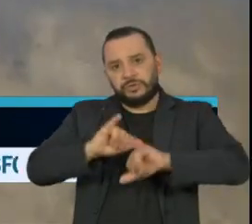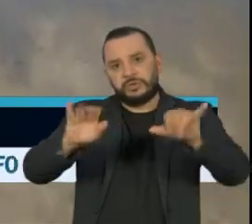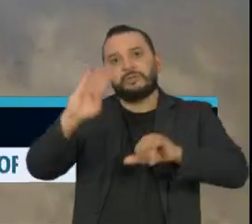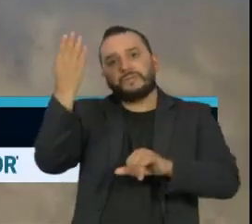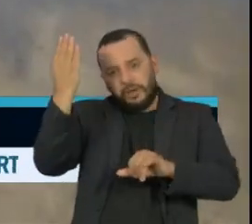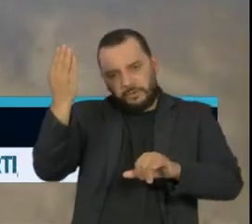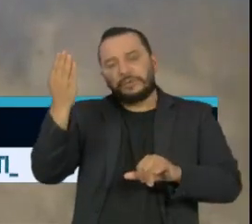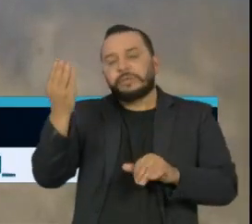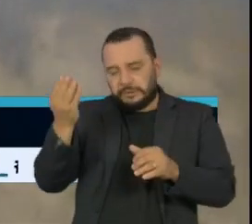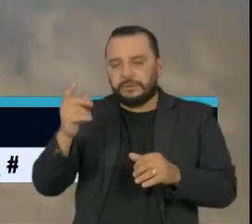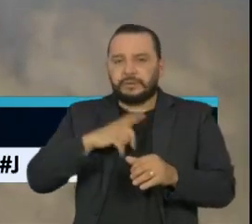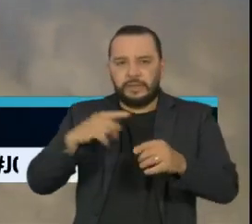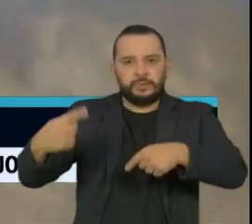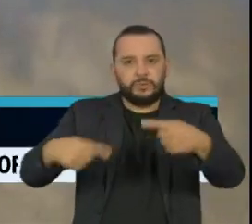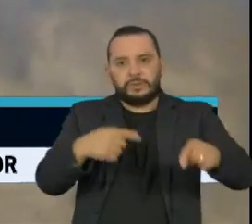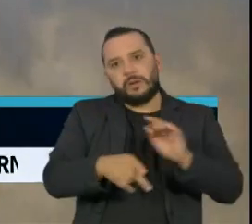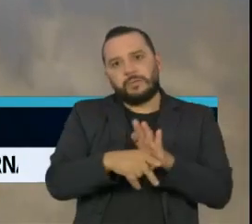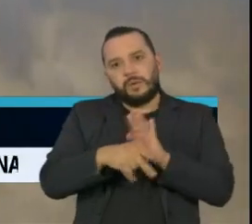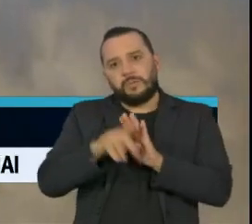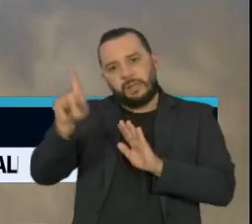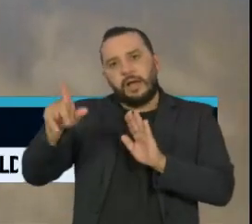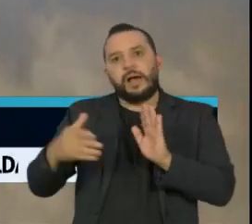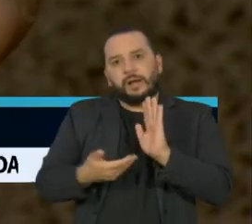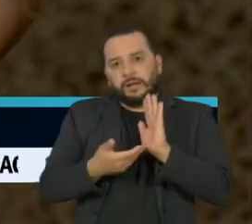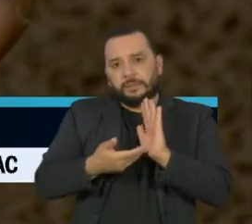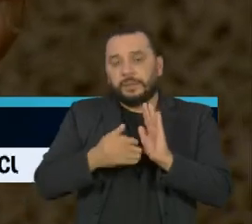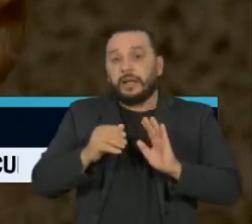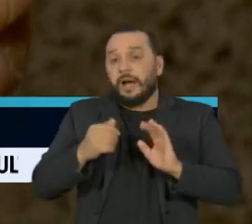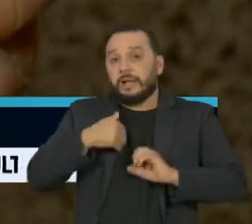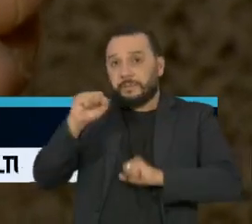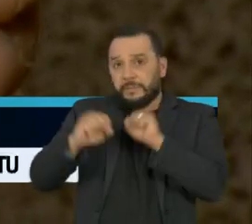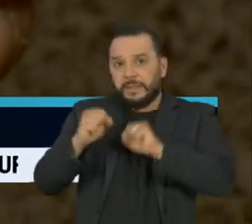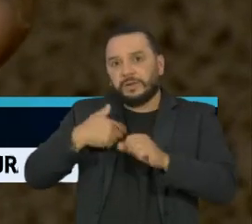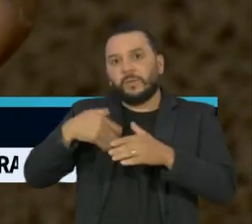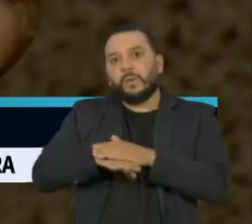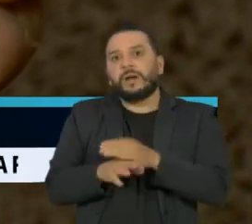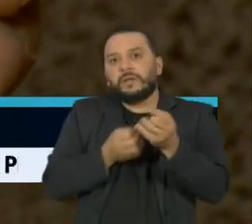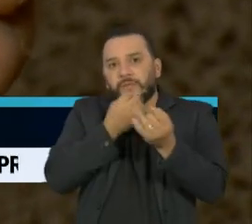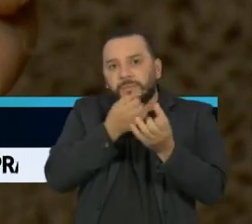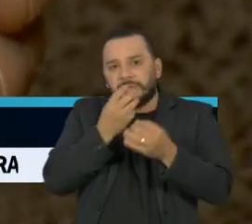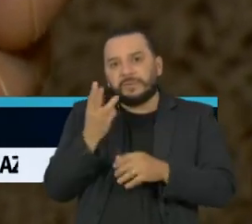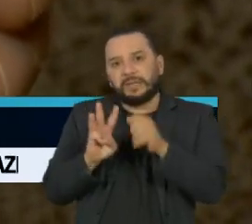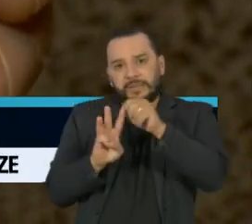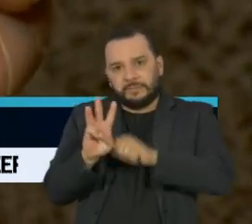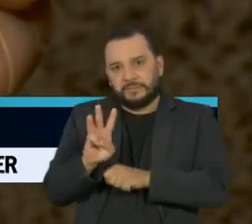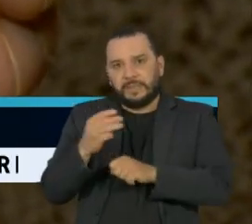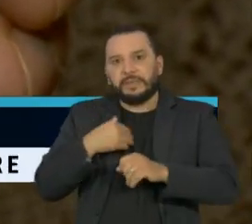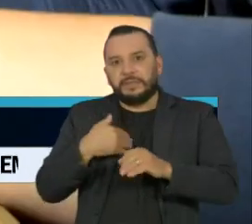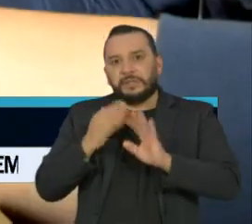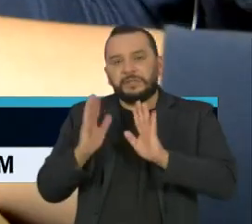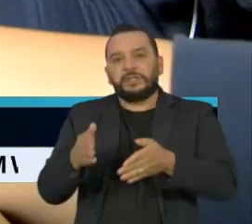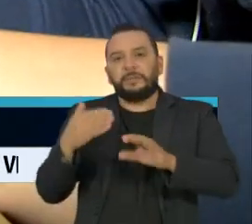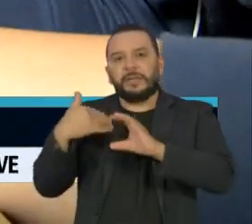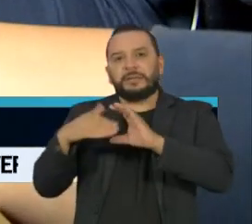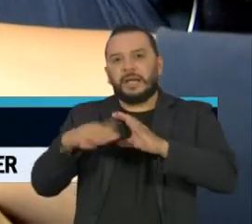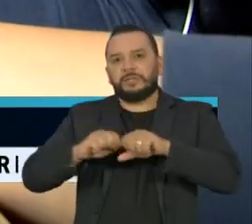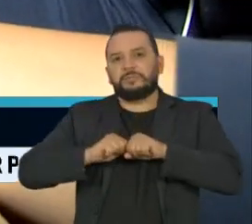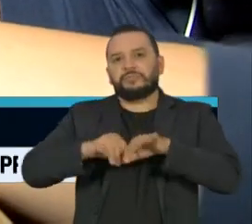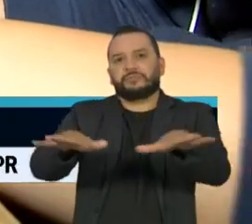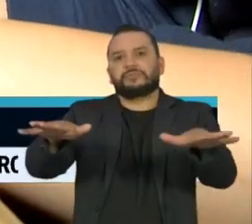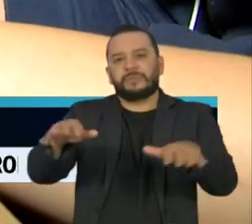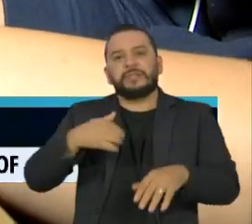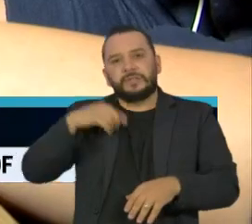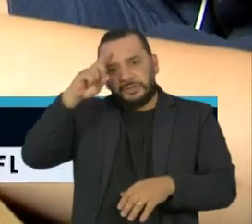câmara o texto prevê que as empresas armazém por três meses os registros de mensagens encaminhadas em massa são